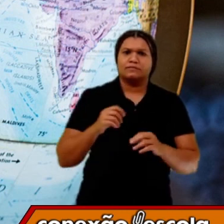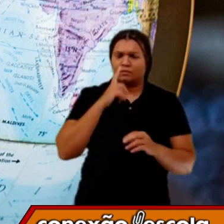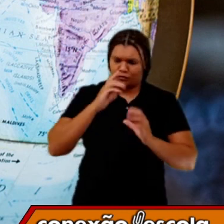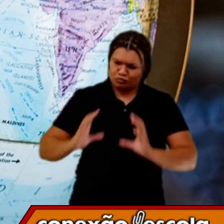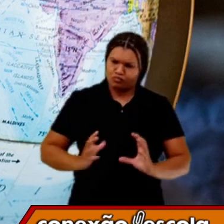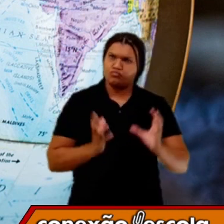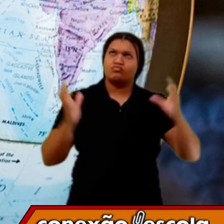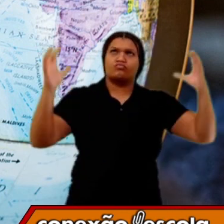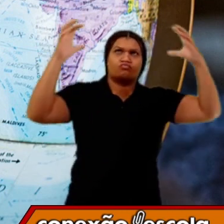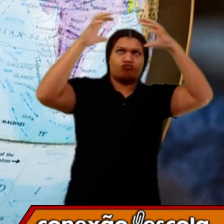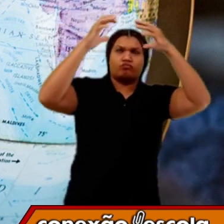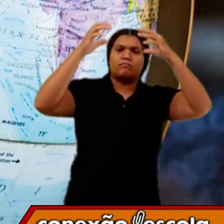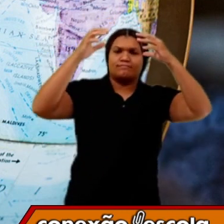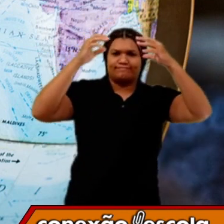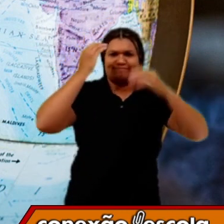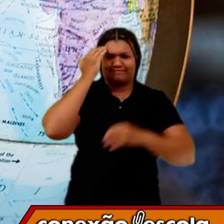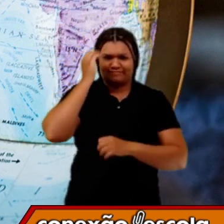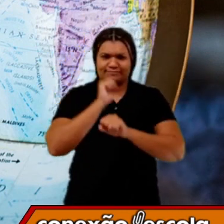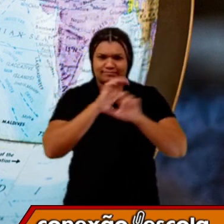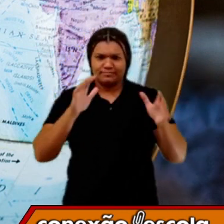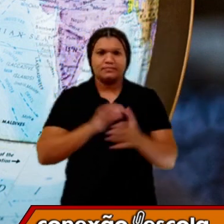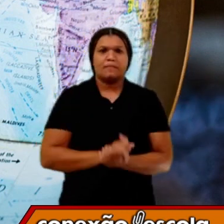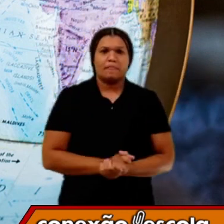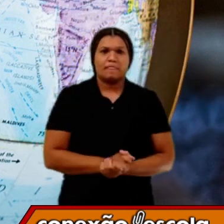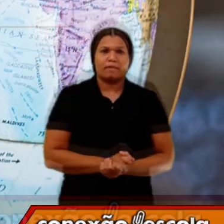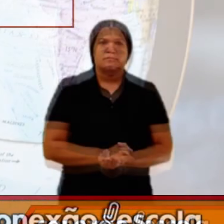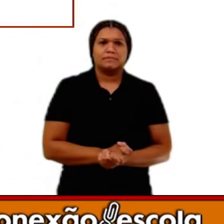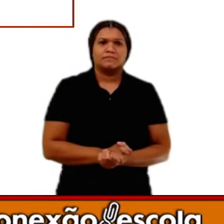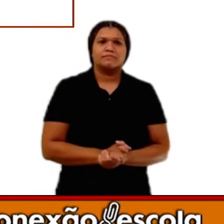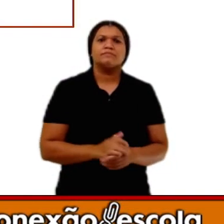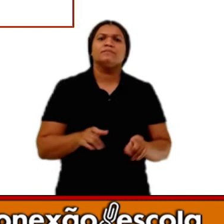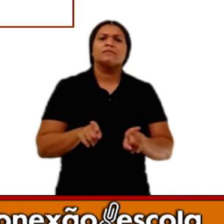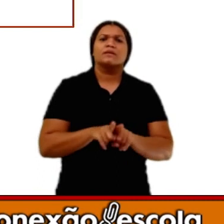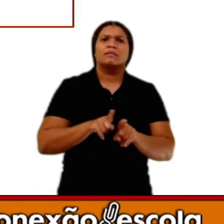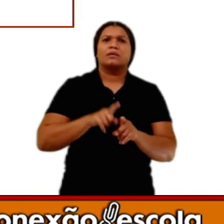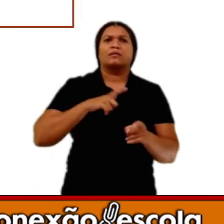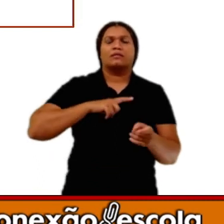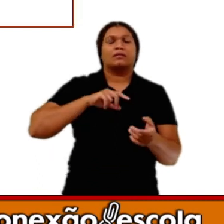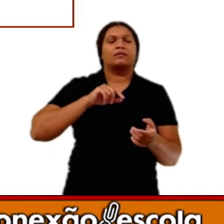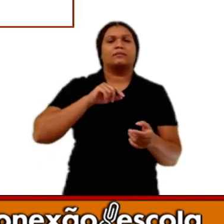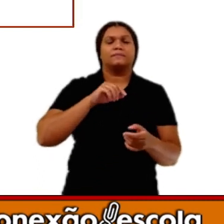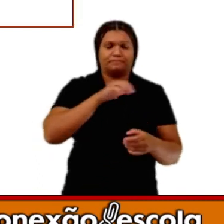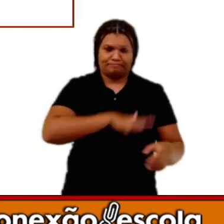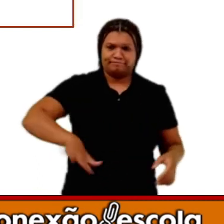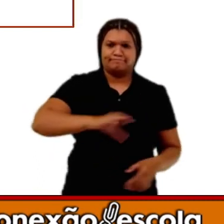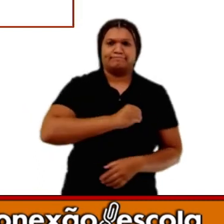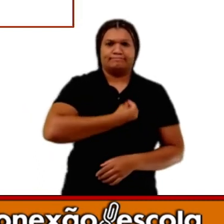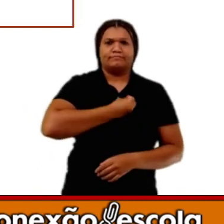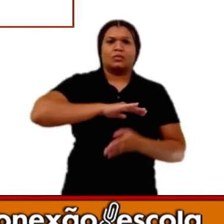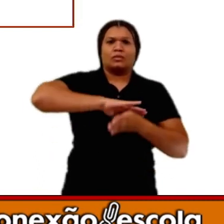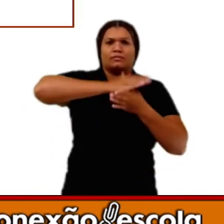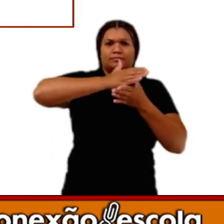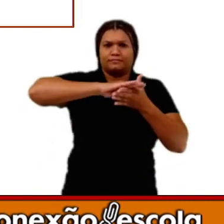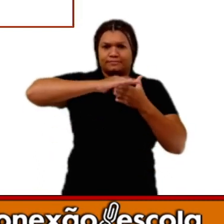fechadinho assim, beleza? Bom, o bioma da Mata Atlântica é um dos biomas que mais